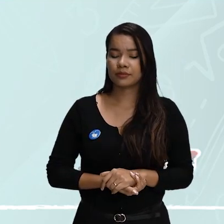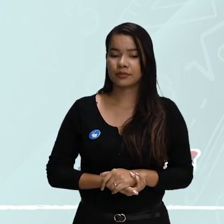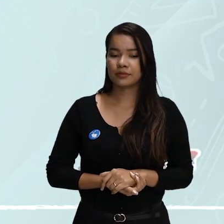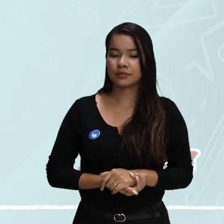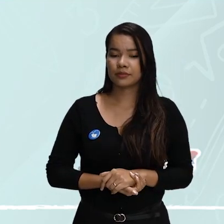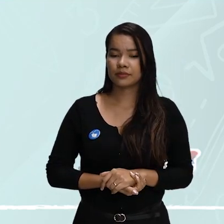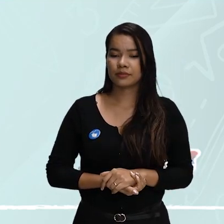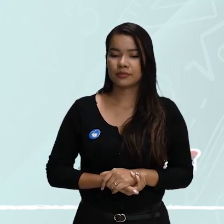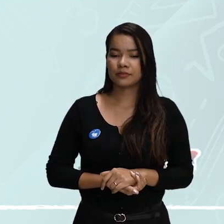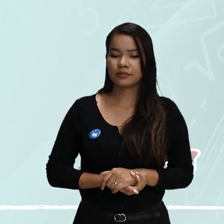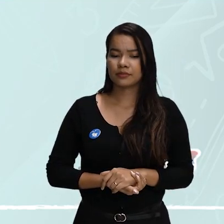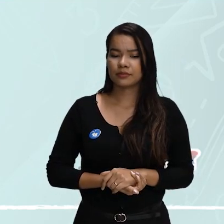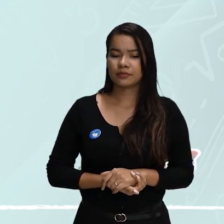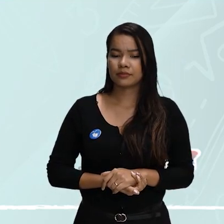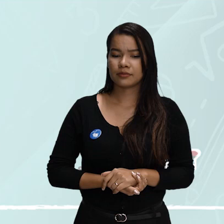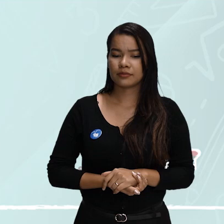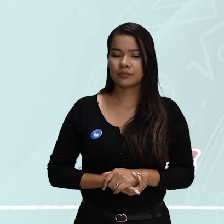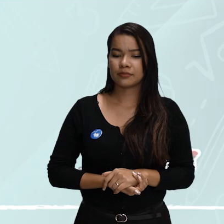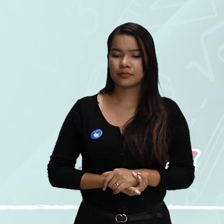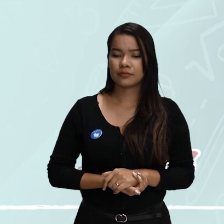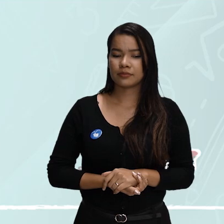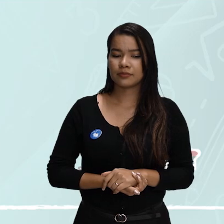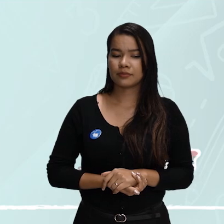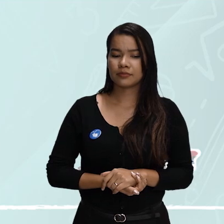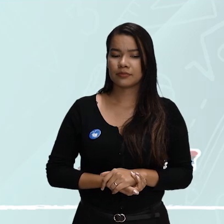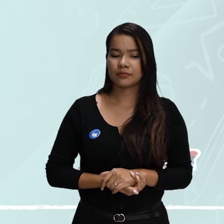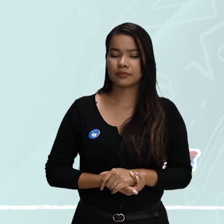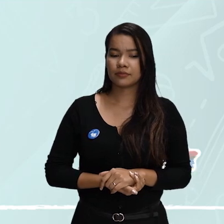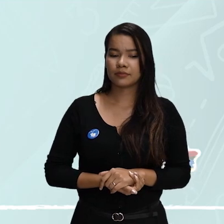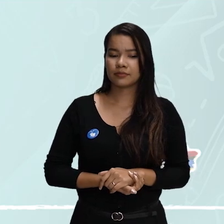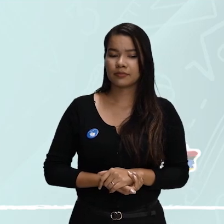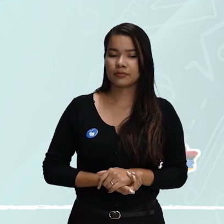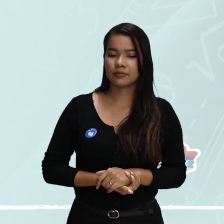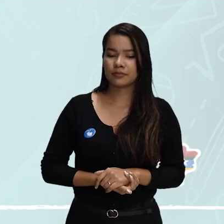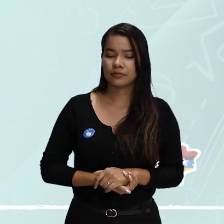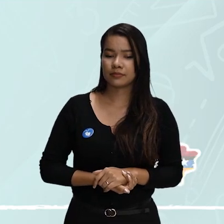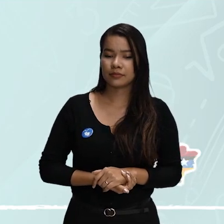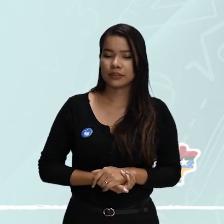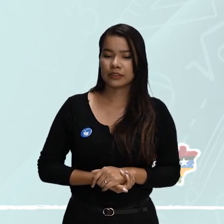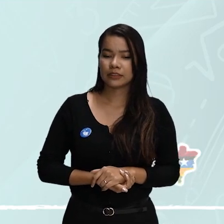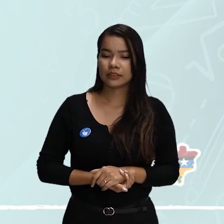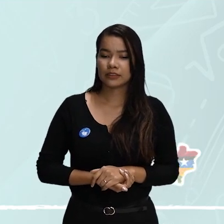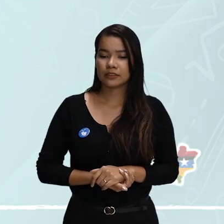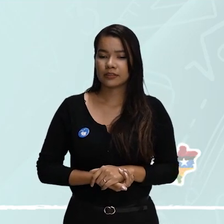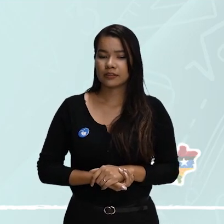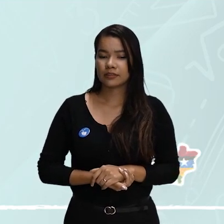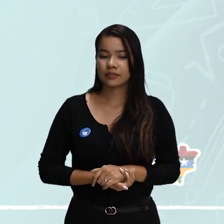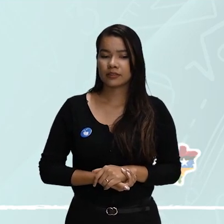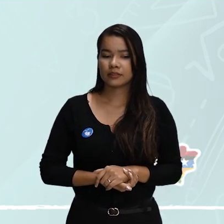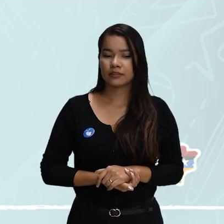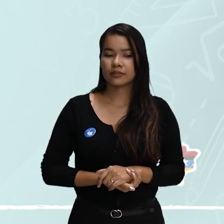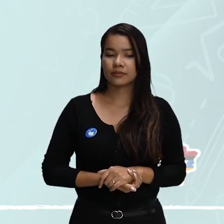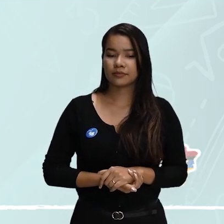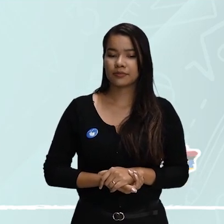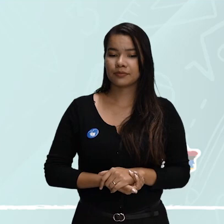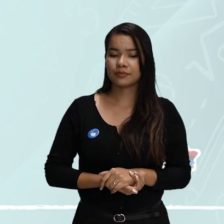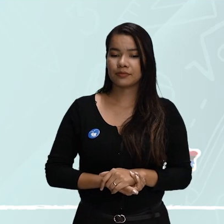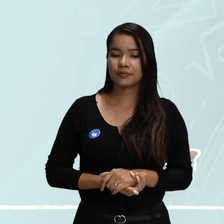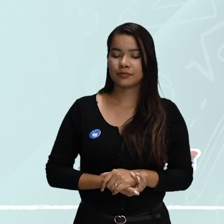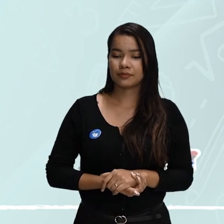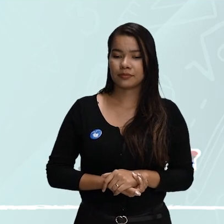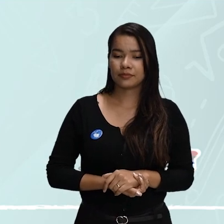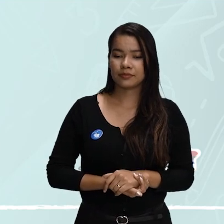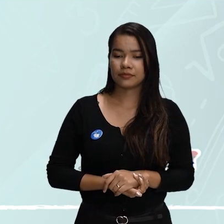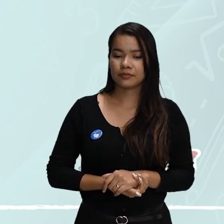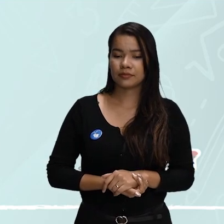Alpes, a imaginação vagando no infinito como um átomo no espaço. Ora na gótica catedral, admirando a